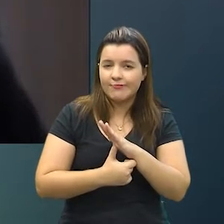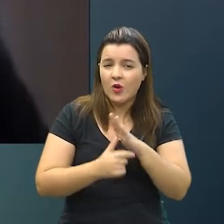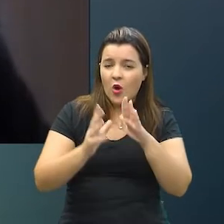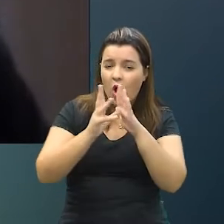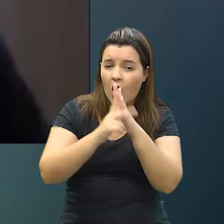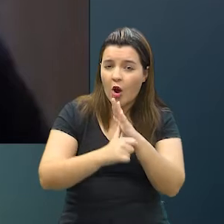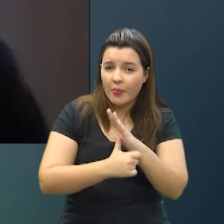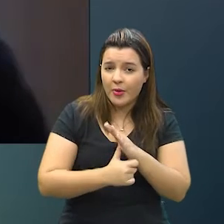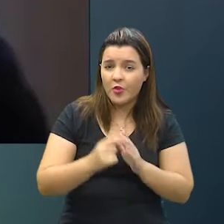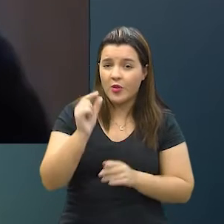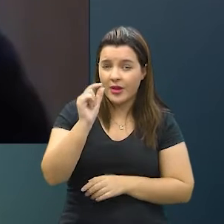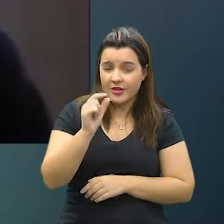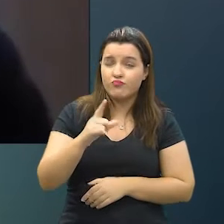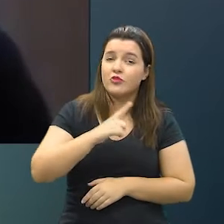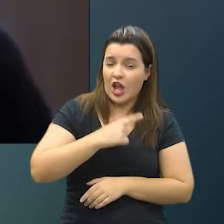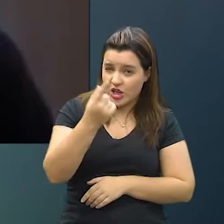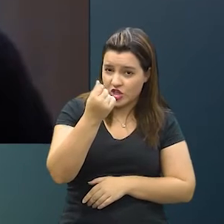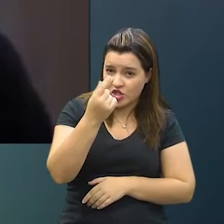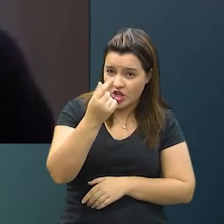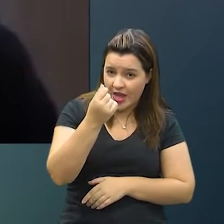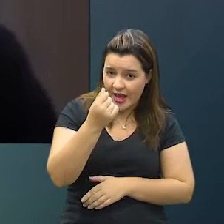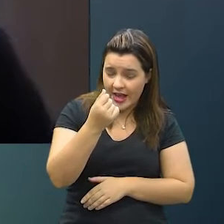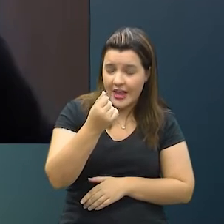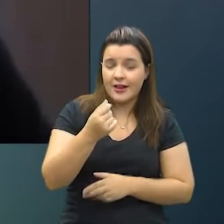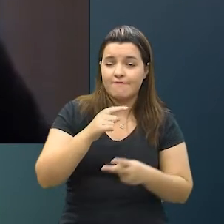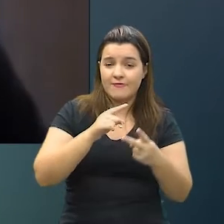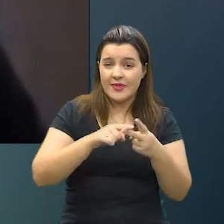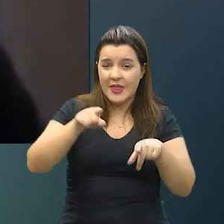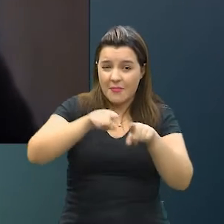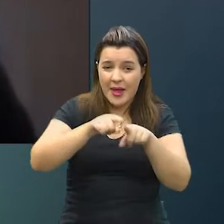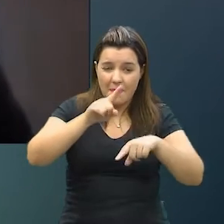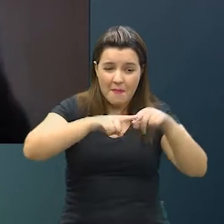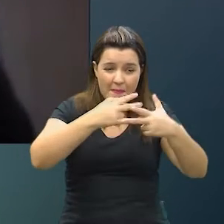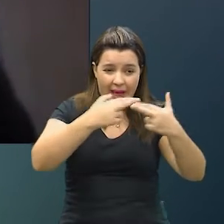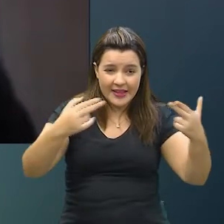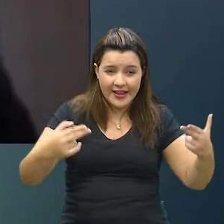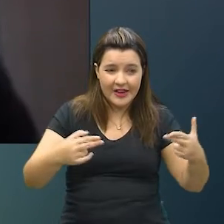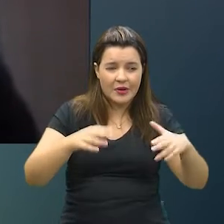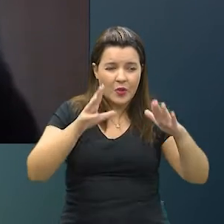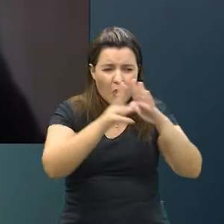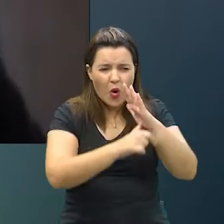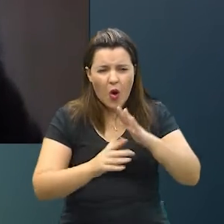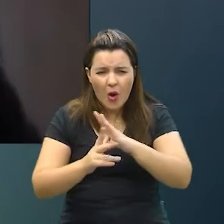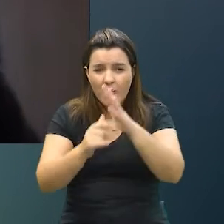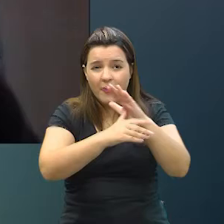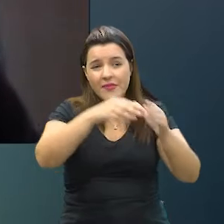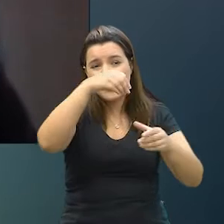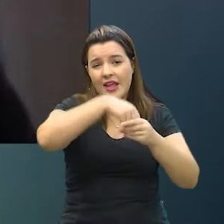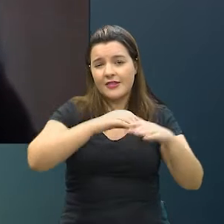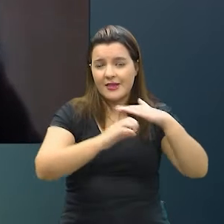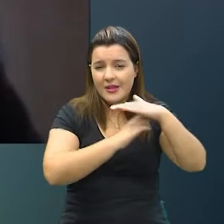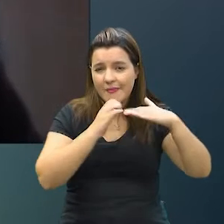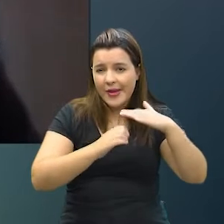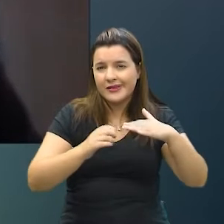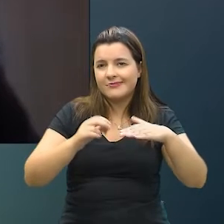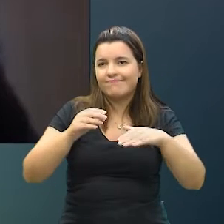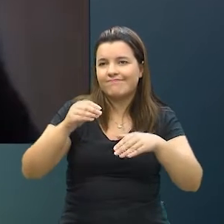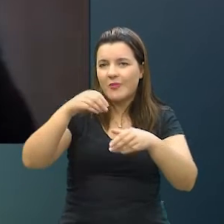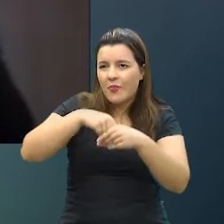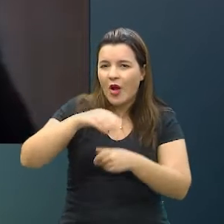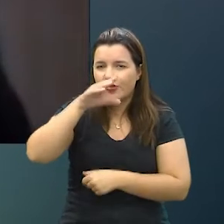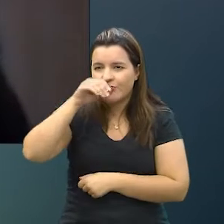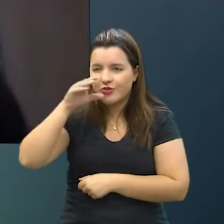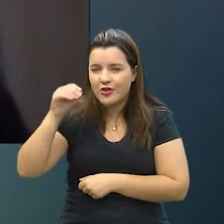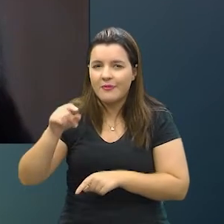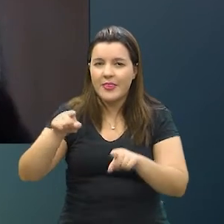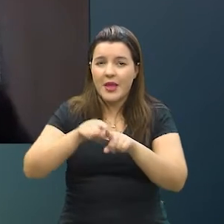roubo desde até propriamente dito roubo de dinheiro, mas como o desvio de materiais e principalmente desperdício de tempo,